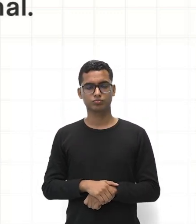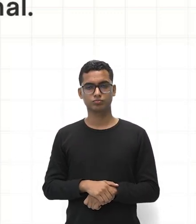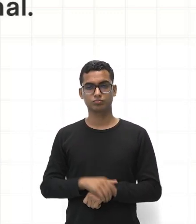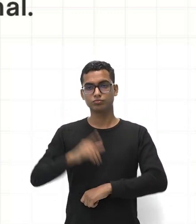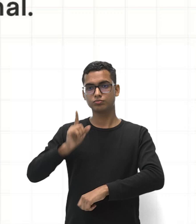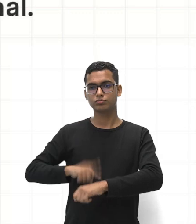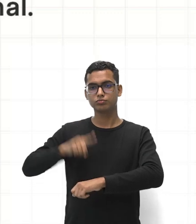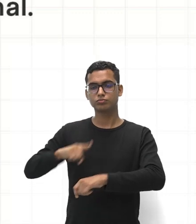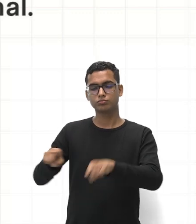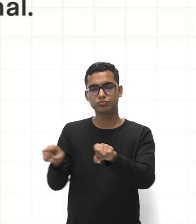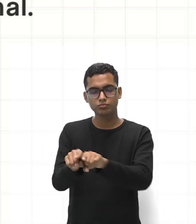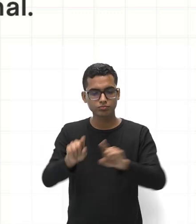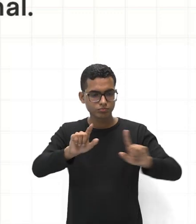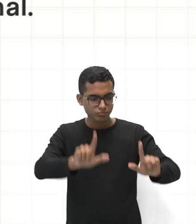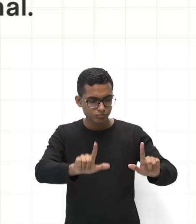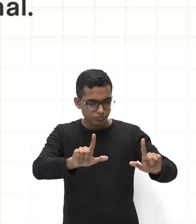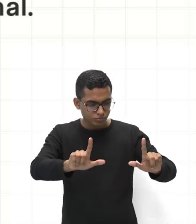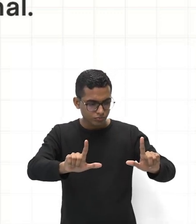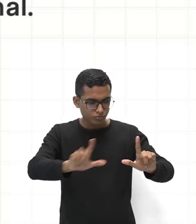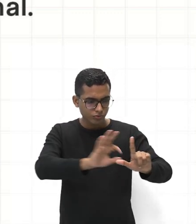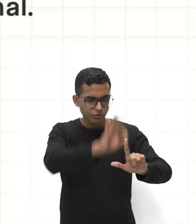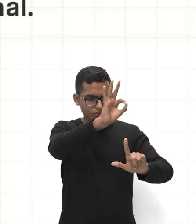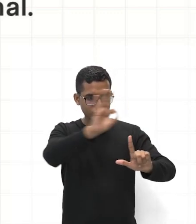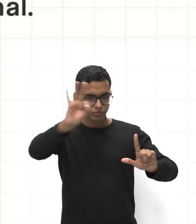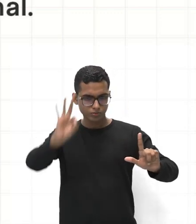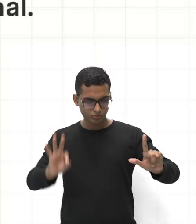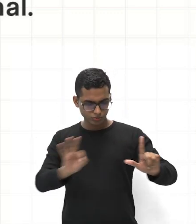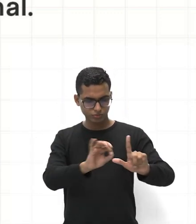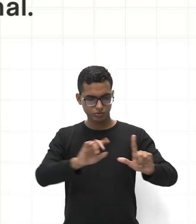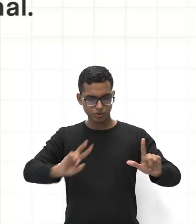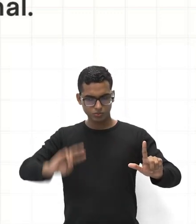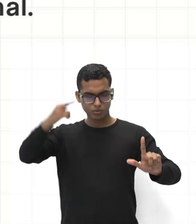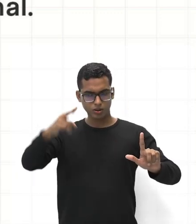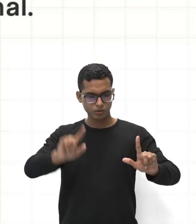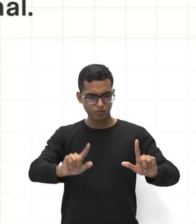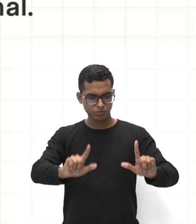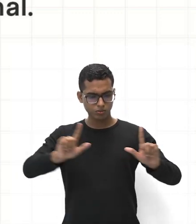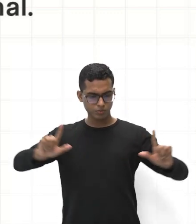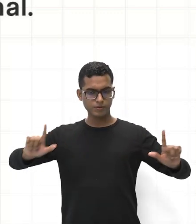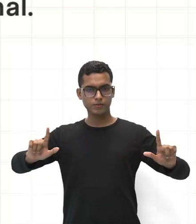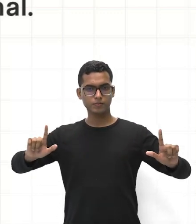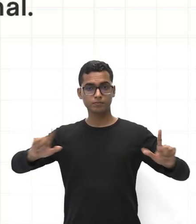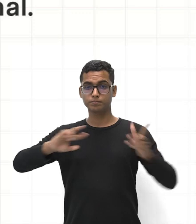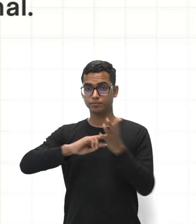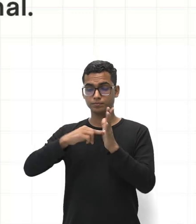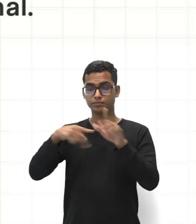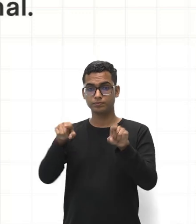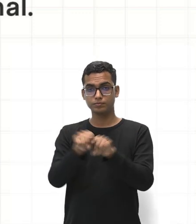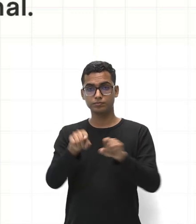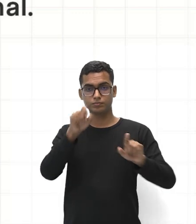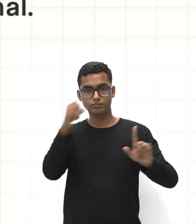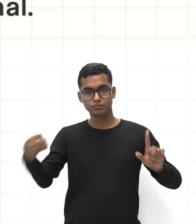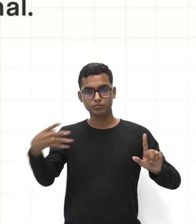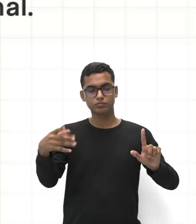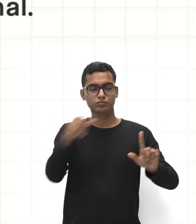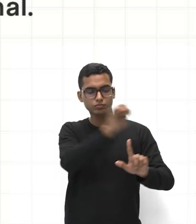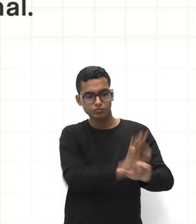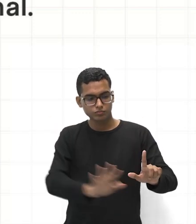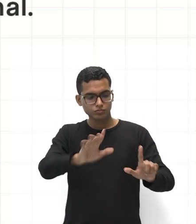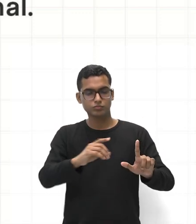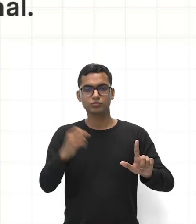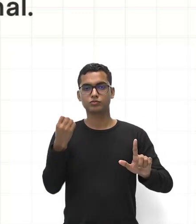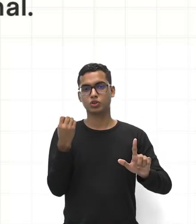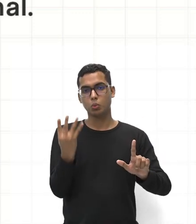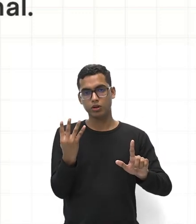a medida do lado de um quadrado, a nova área é 4 vezes maior que a área original.